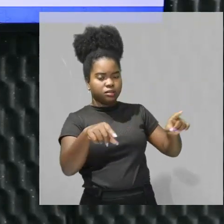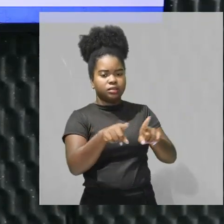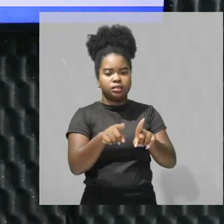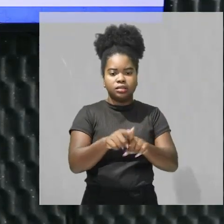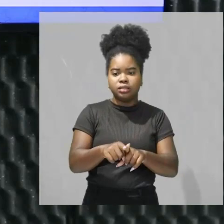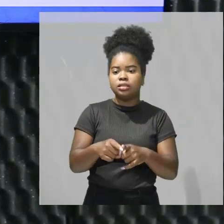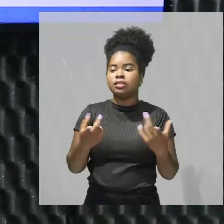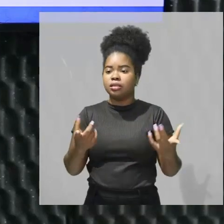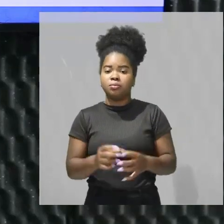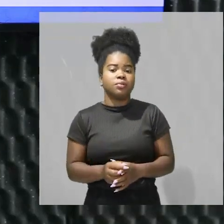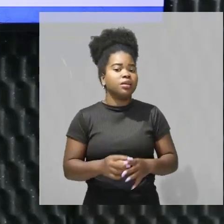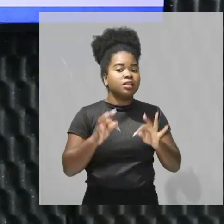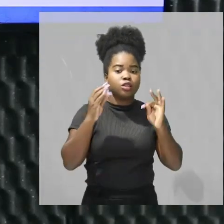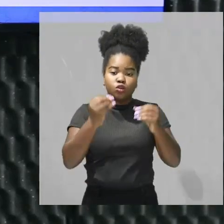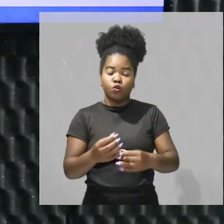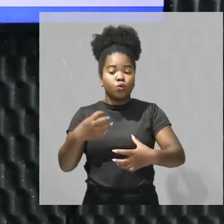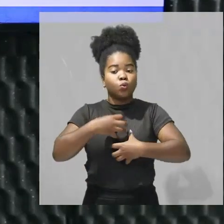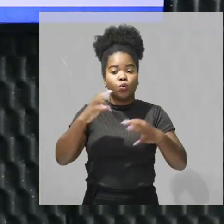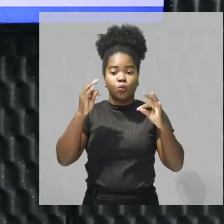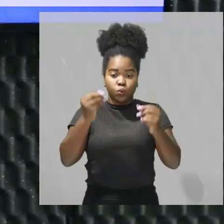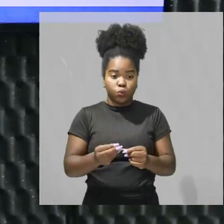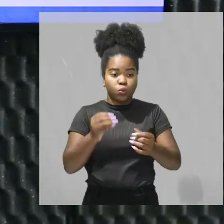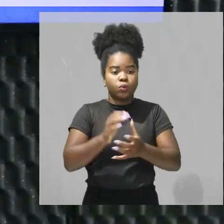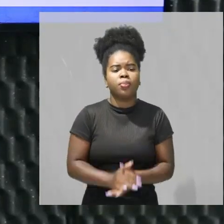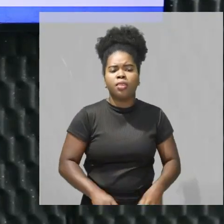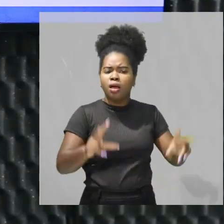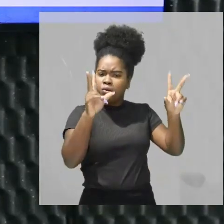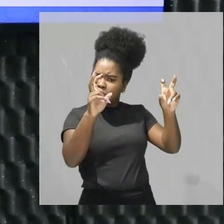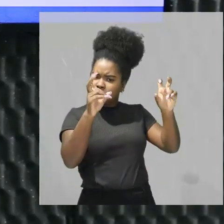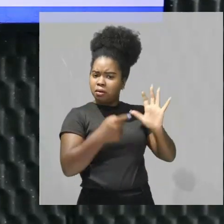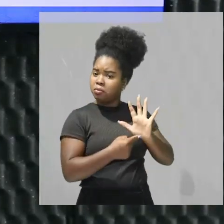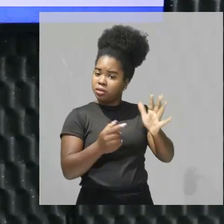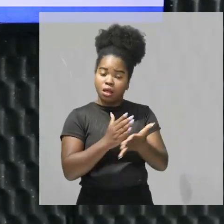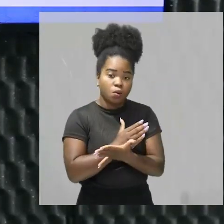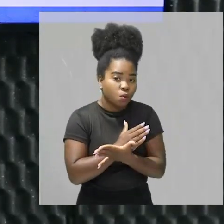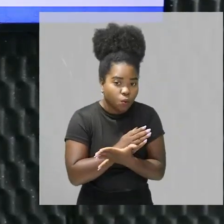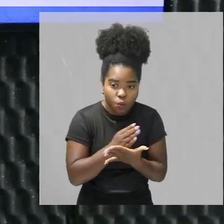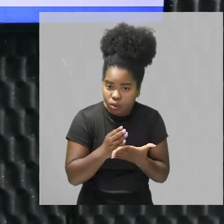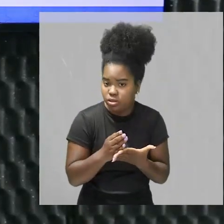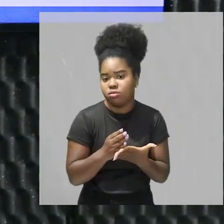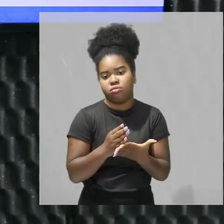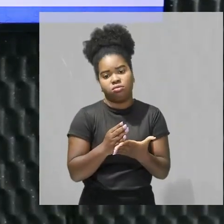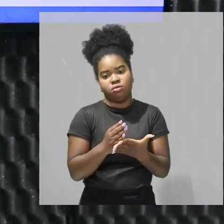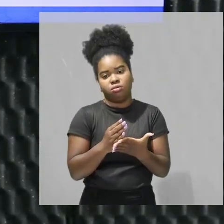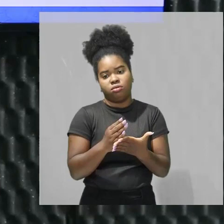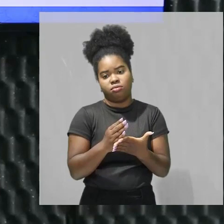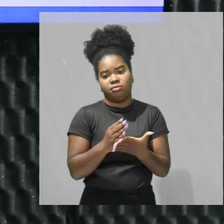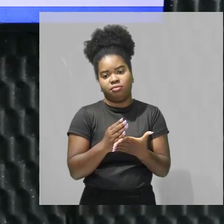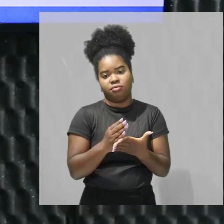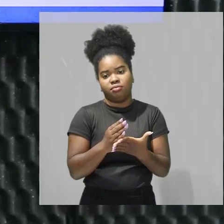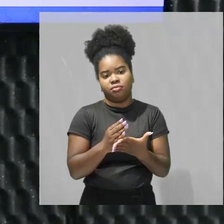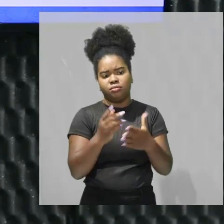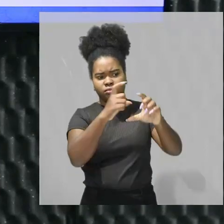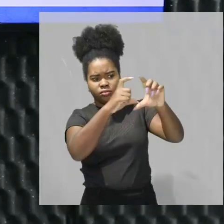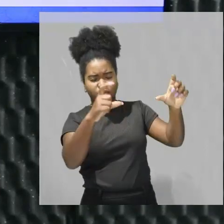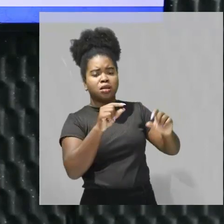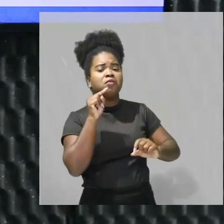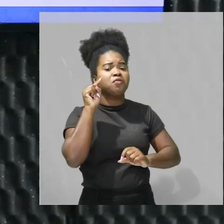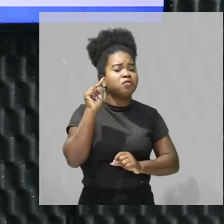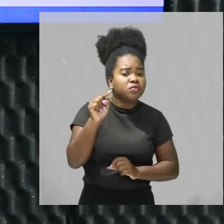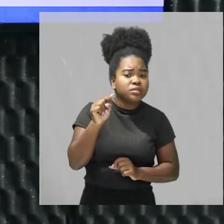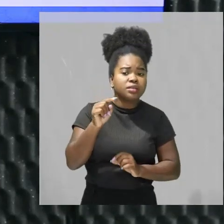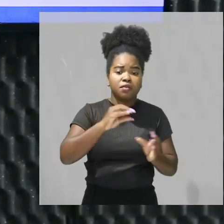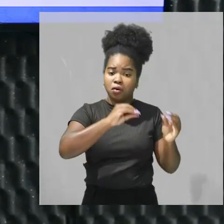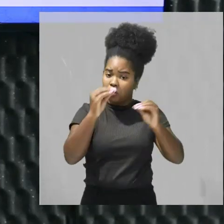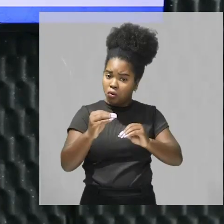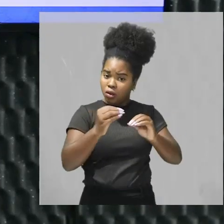o sentido ao texto, né? A tese ela é apresentada logo no início, logo na introdução, você vai defender uma